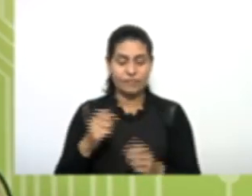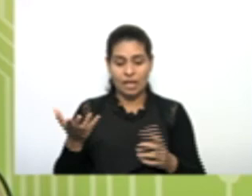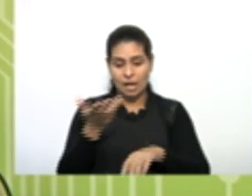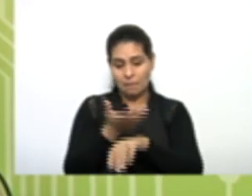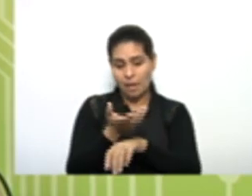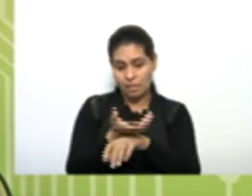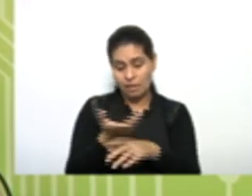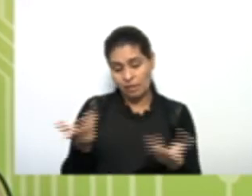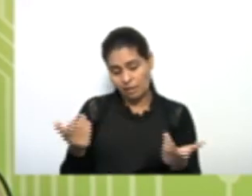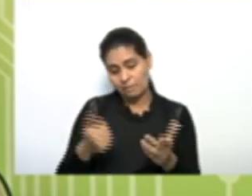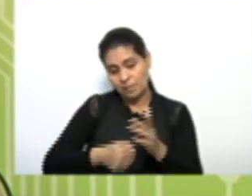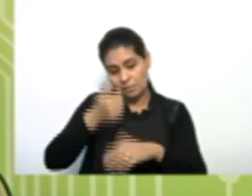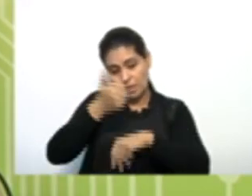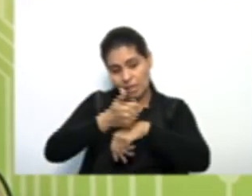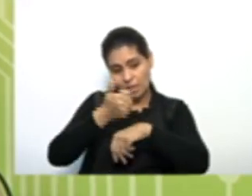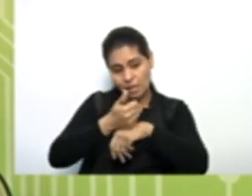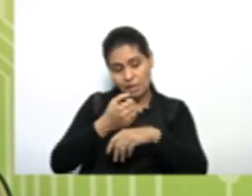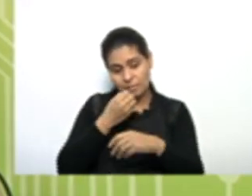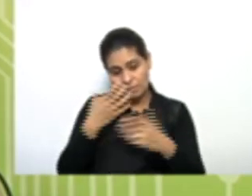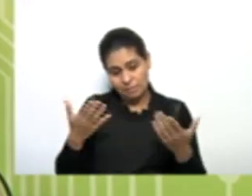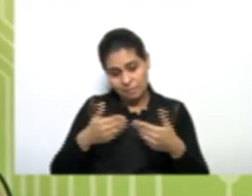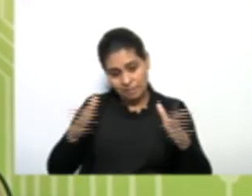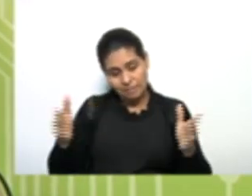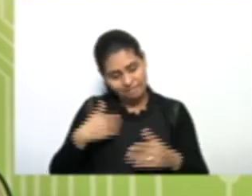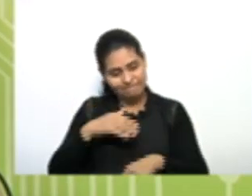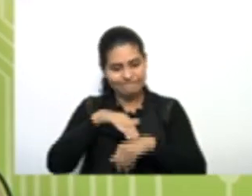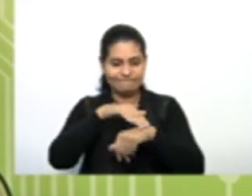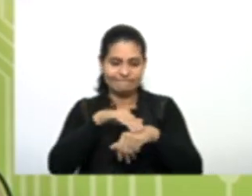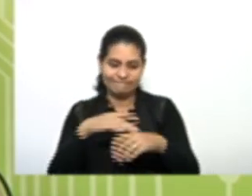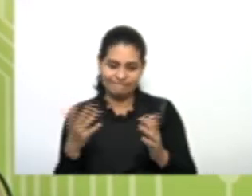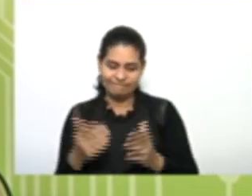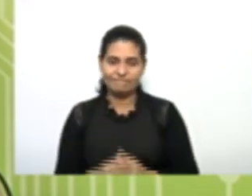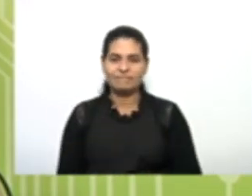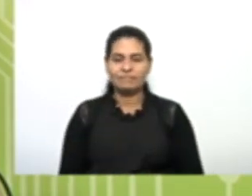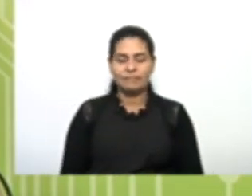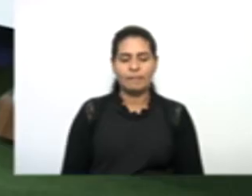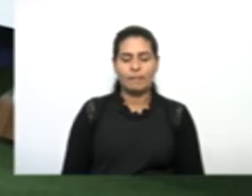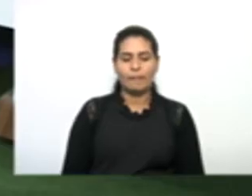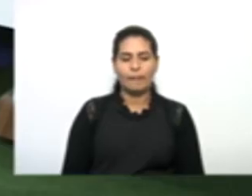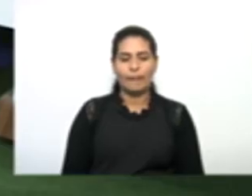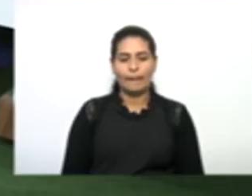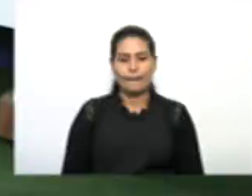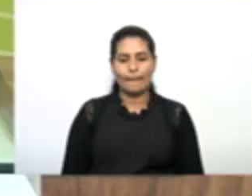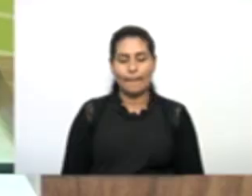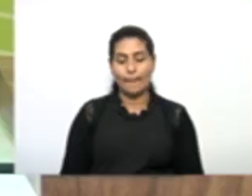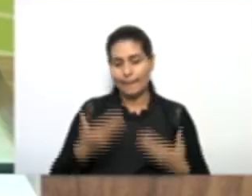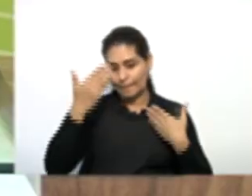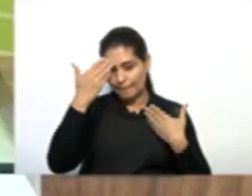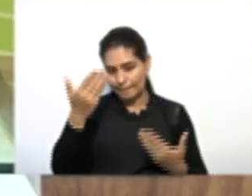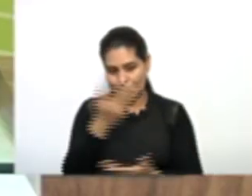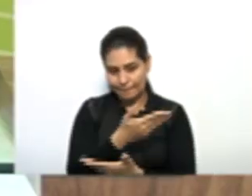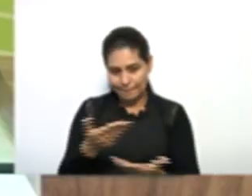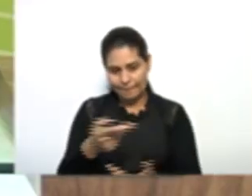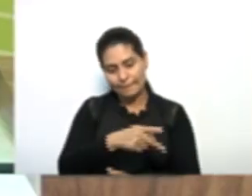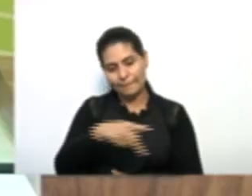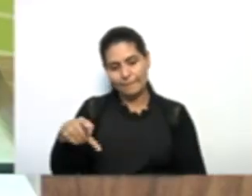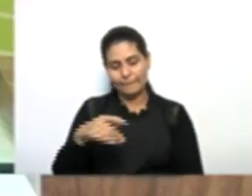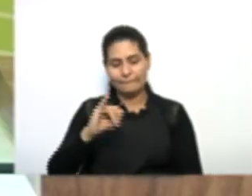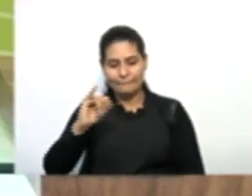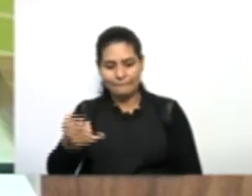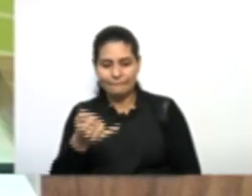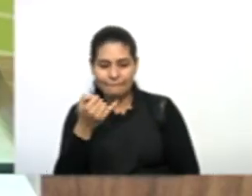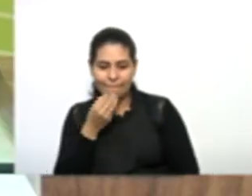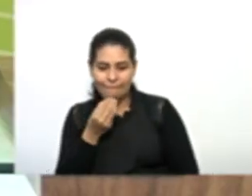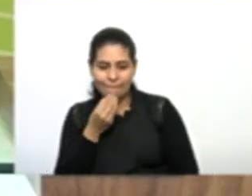conteúdo da primeira aula e estamos abertos aqui para conversar com vocês. Quero agradecer aqui a professora pela oportunidade de